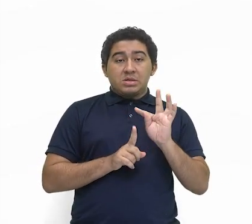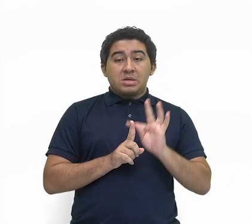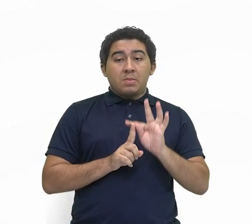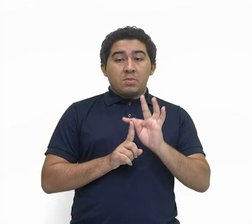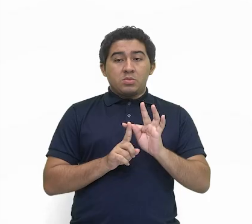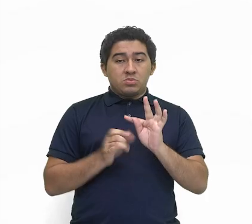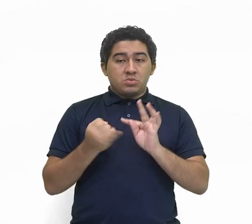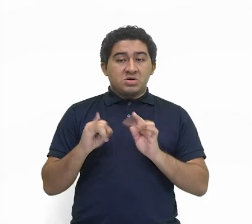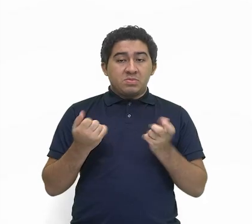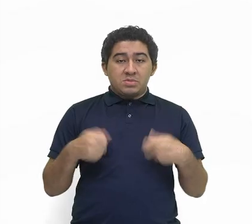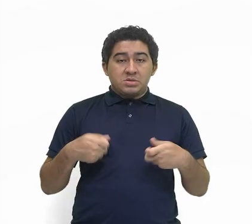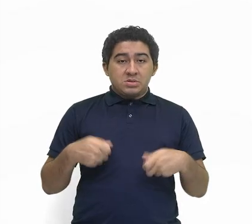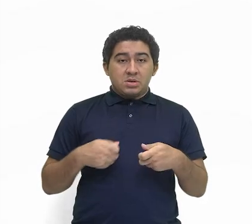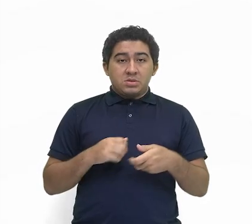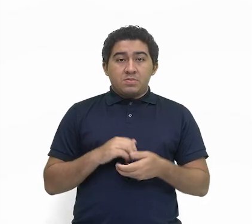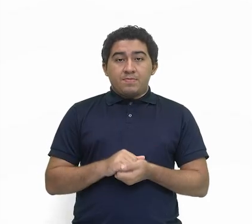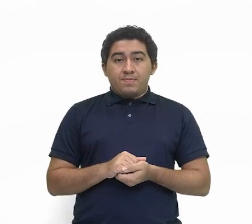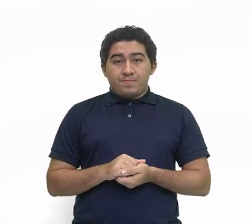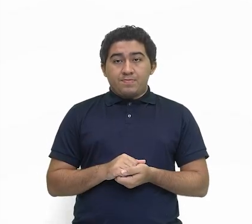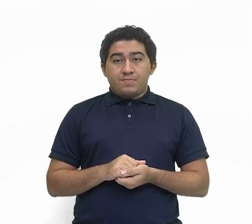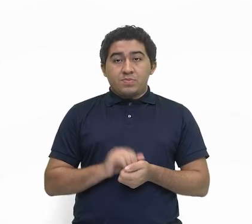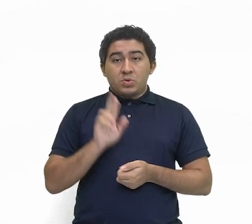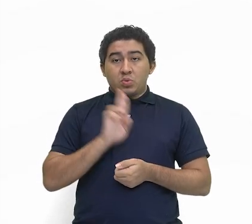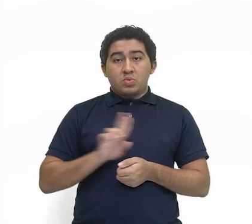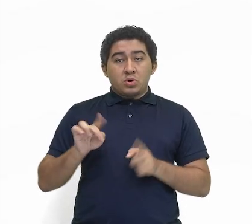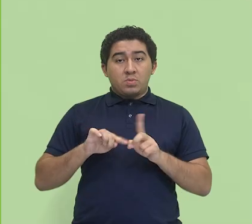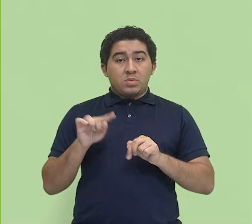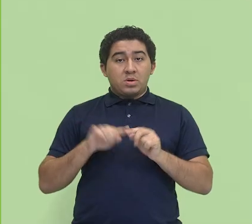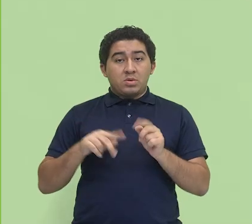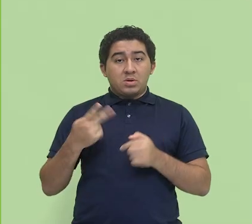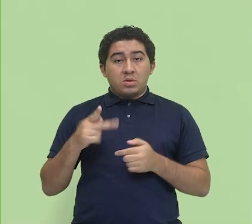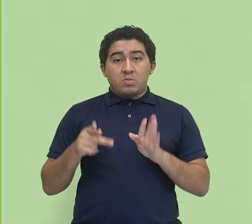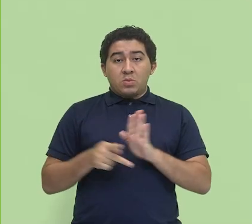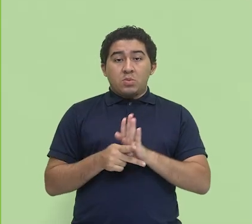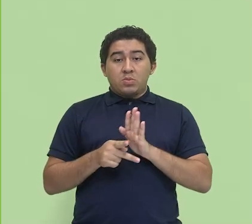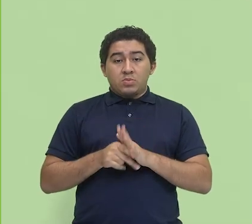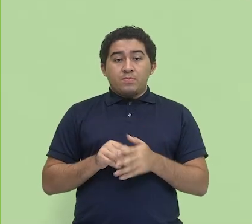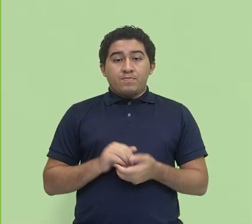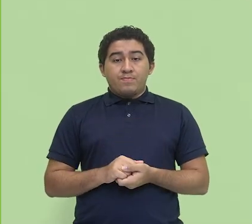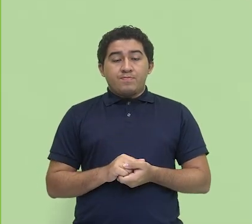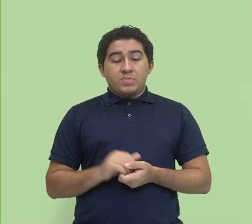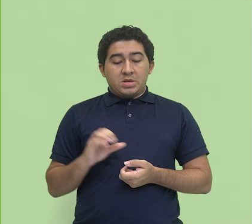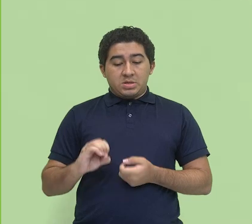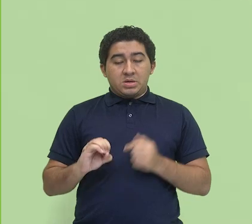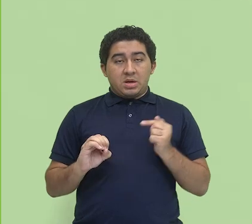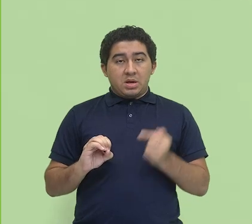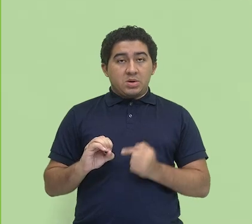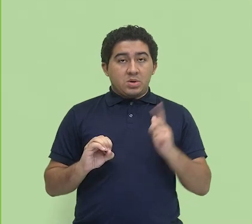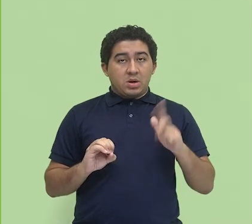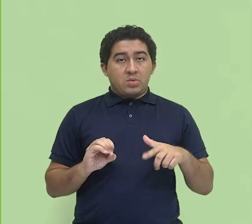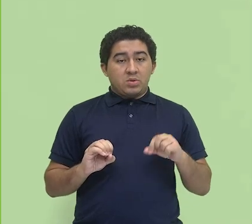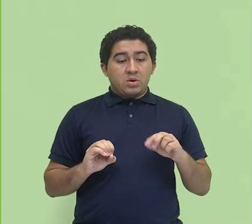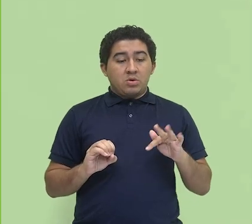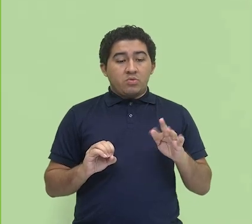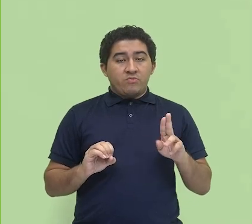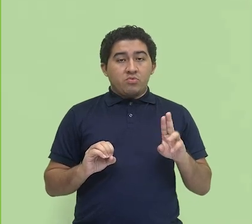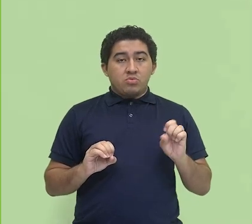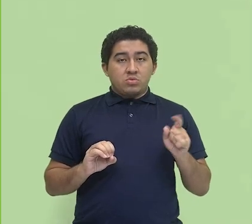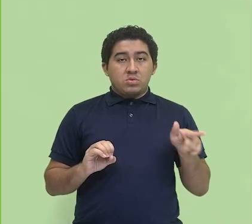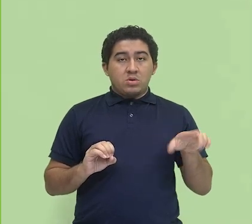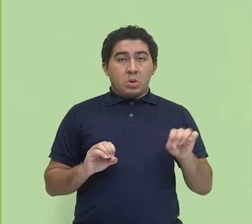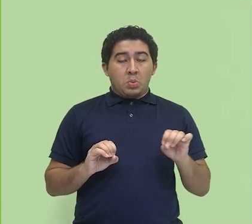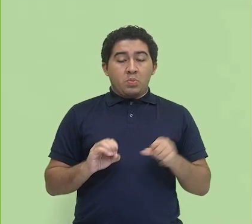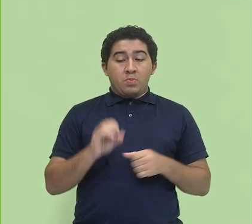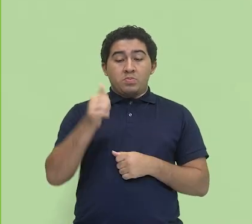medir essas temperaturas nos parâmetros que ele definiu. 0 para o ponto de fusão